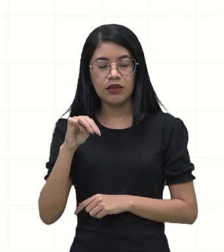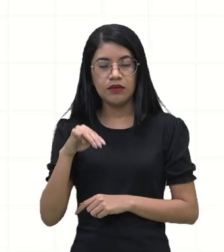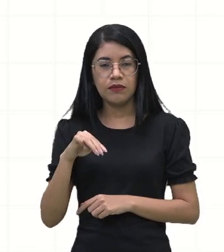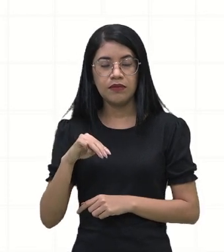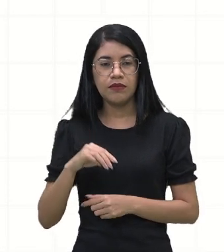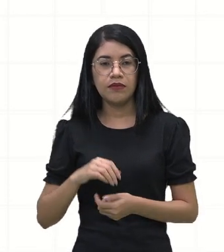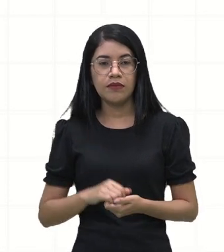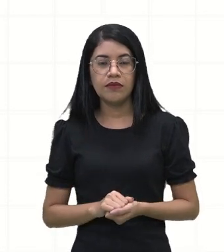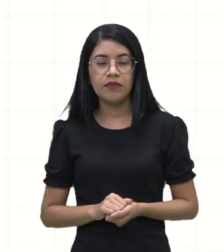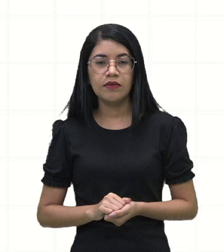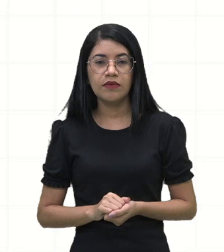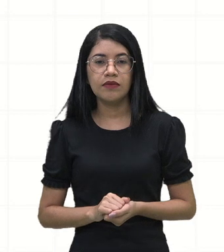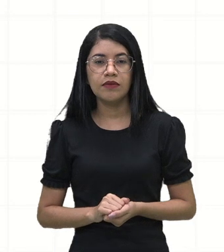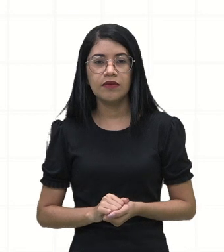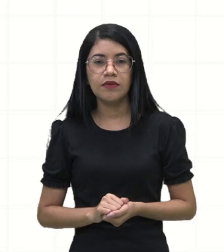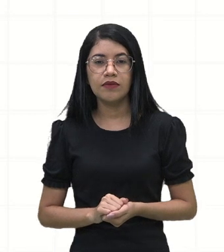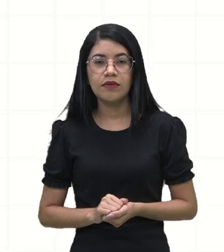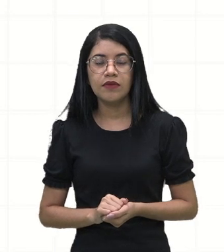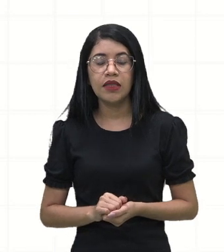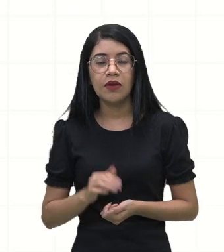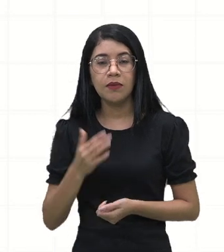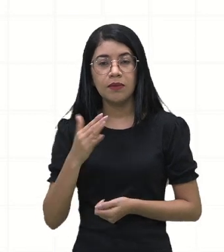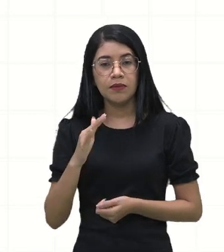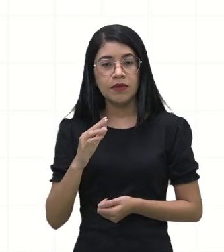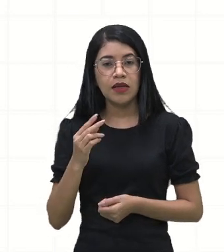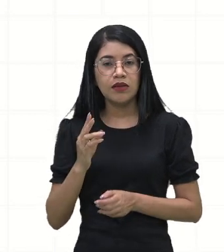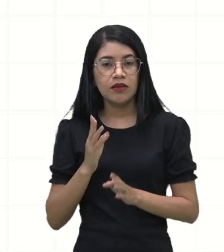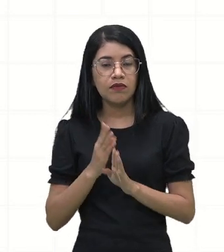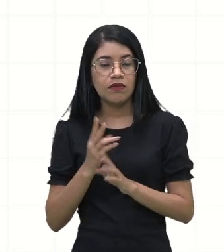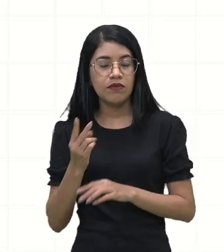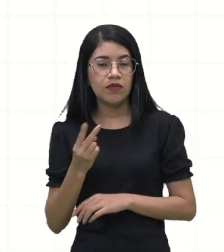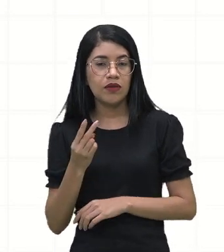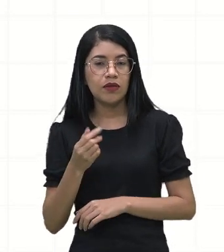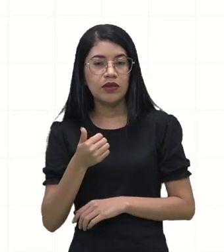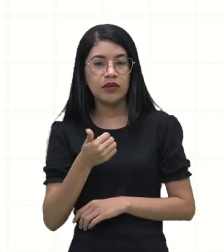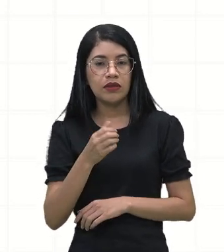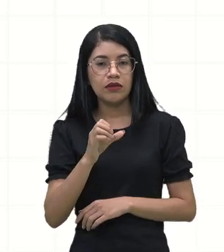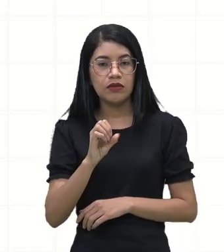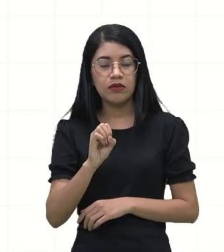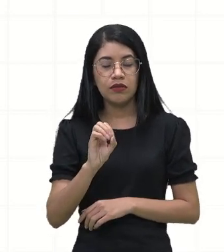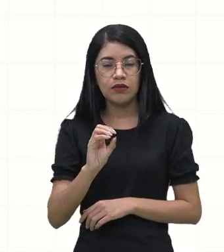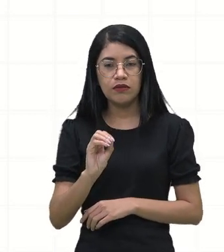E nesse último aqui, aproximadamente, nós temos 180